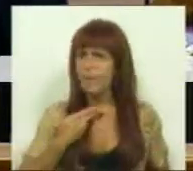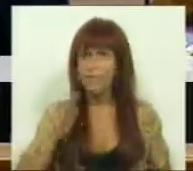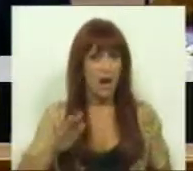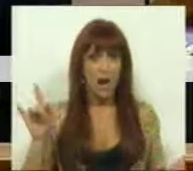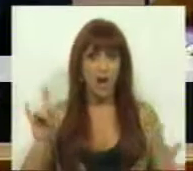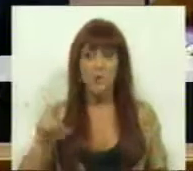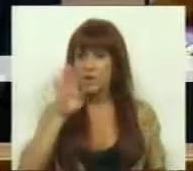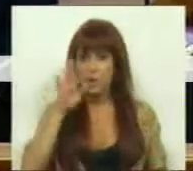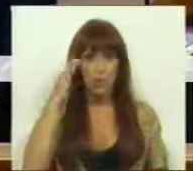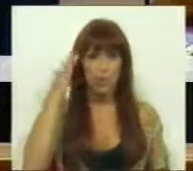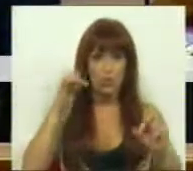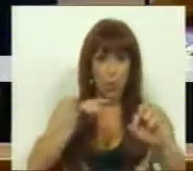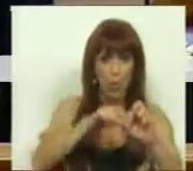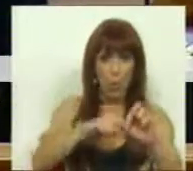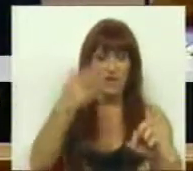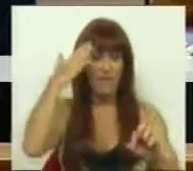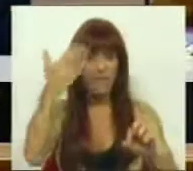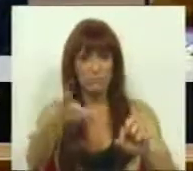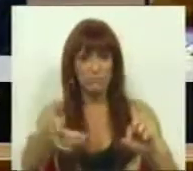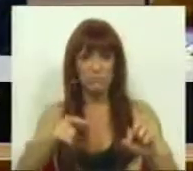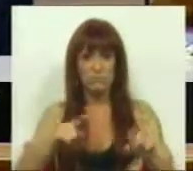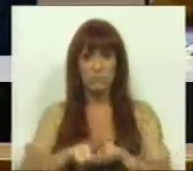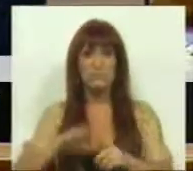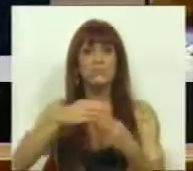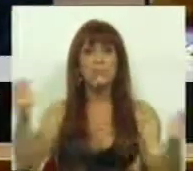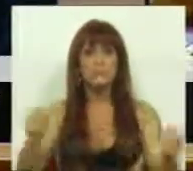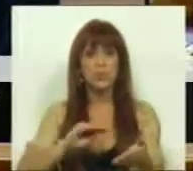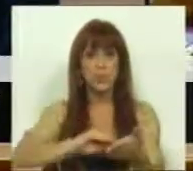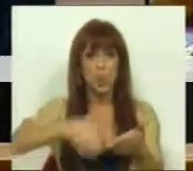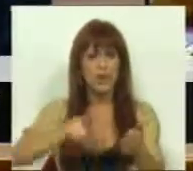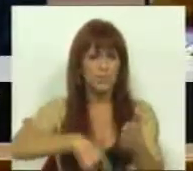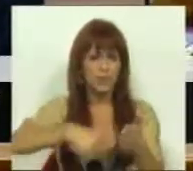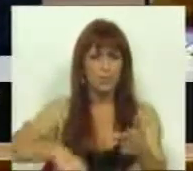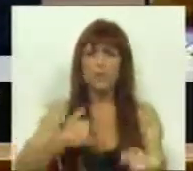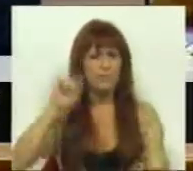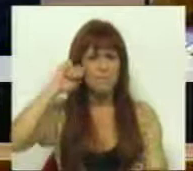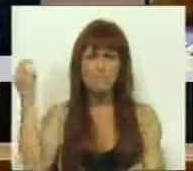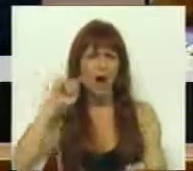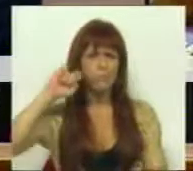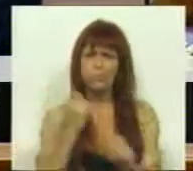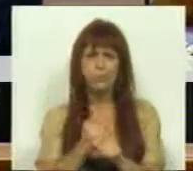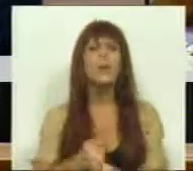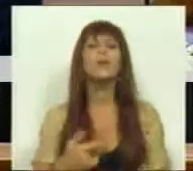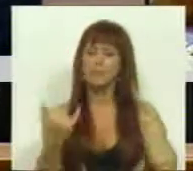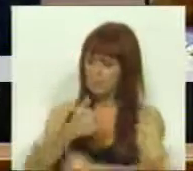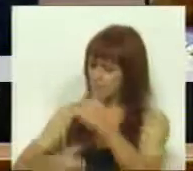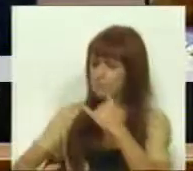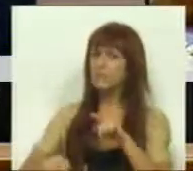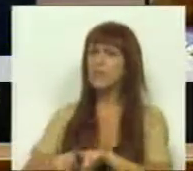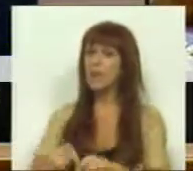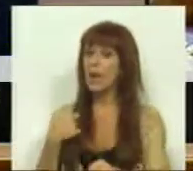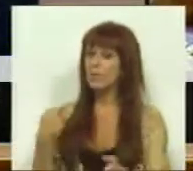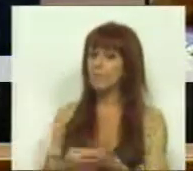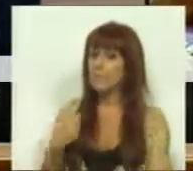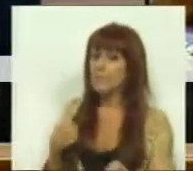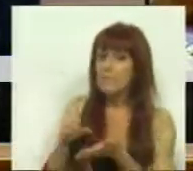a dívida não para, porque no número 8 se prevê que a resolução do contrato não prejudica a cobrança de uma contrapartida a título